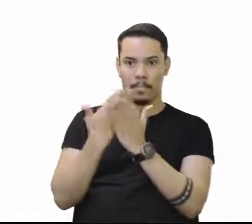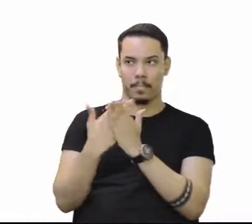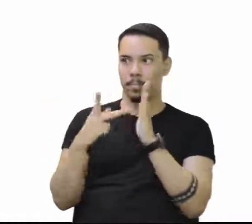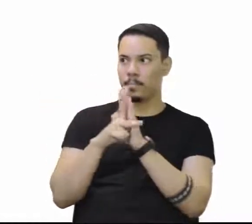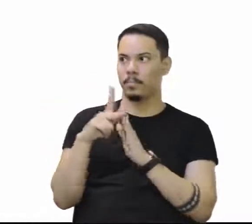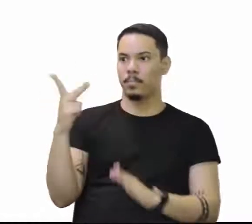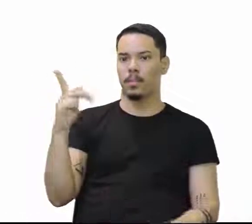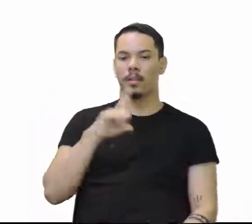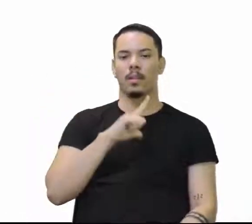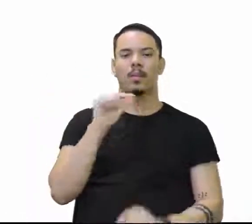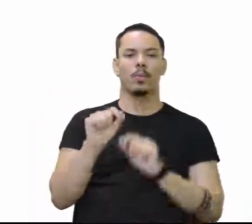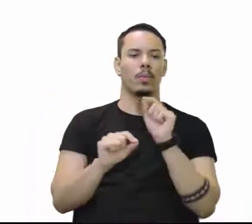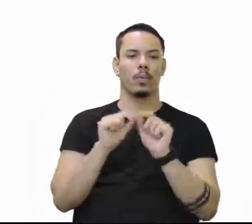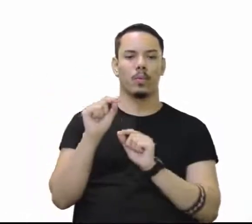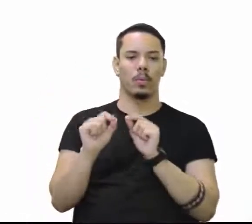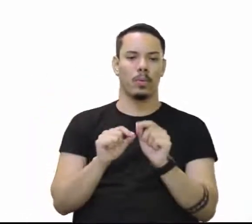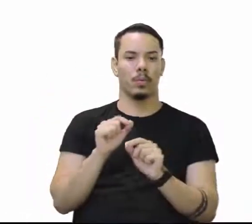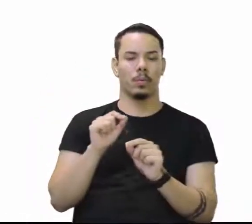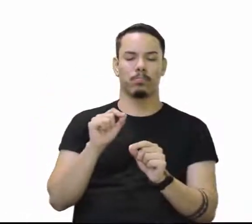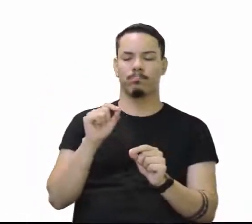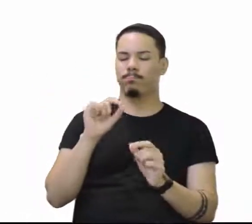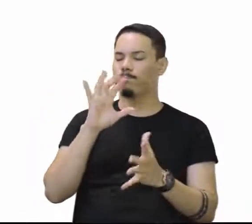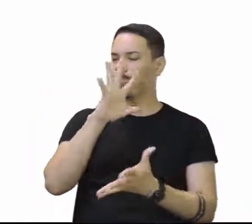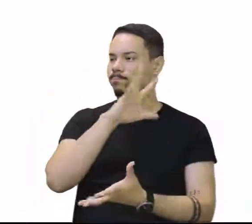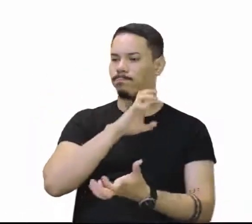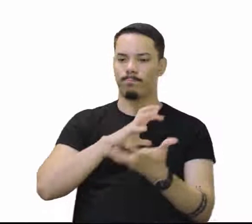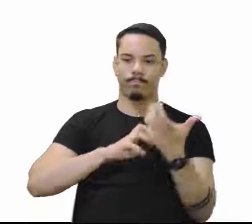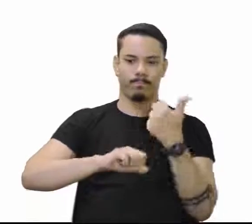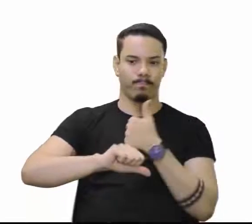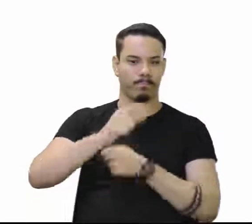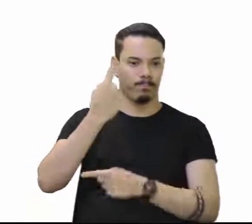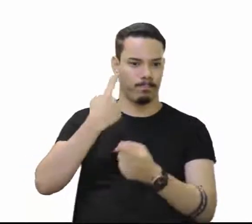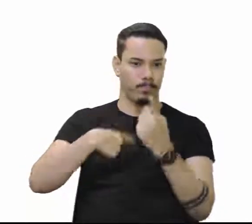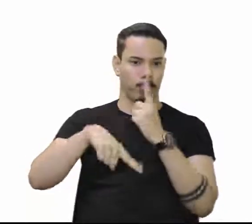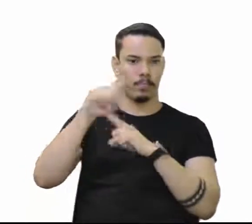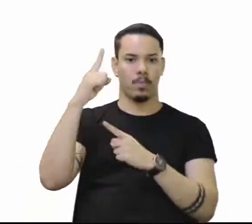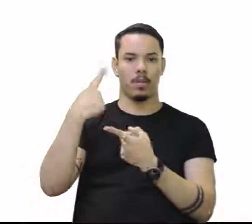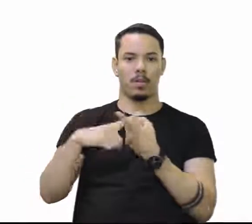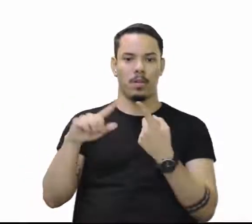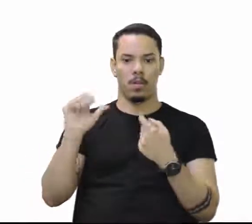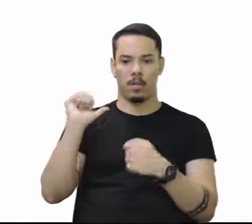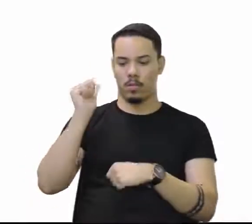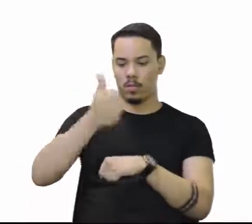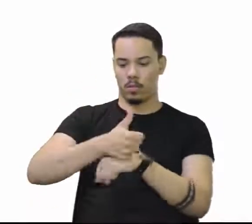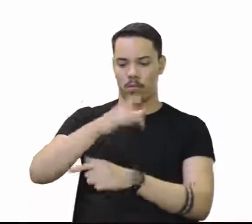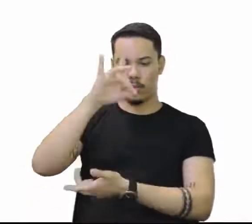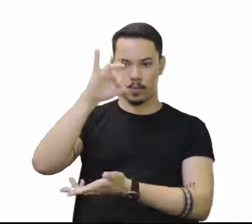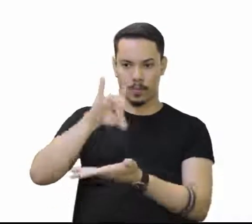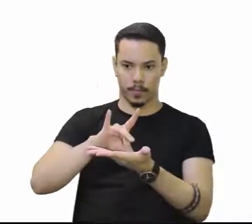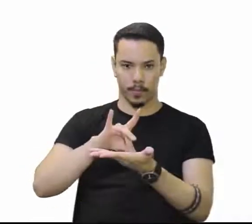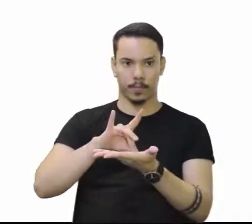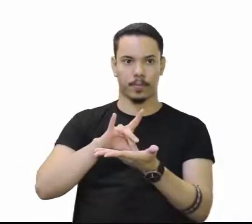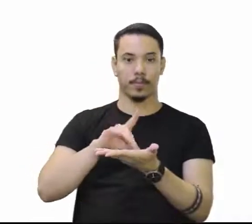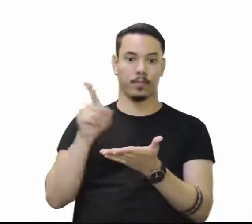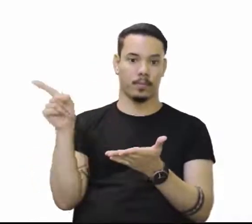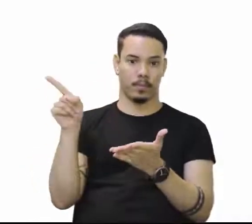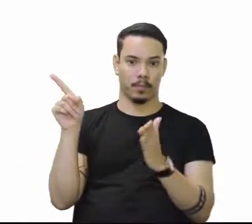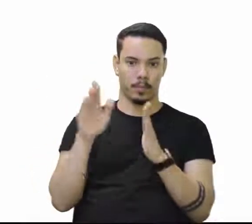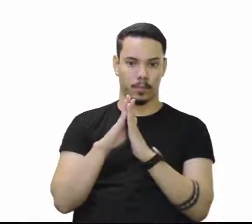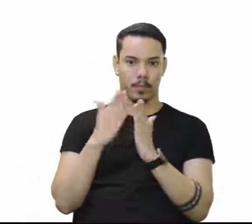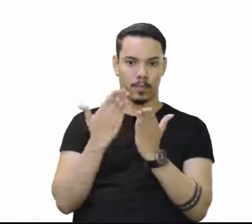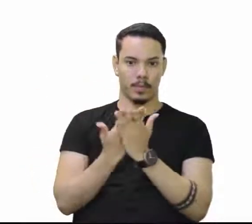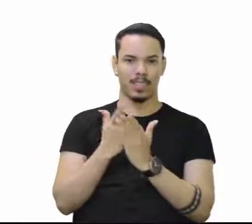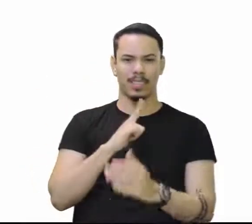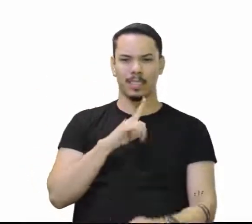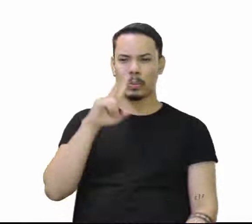aqui que vai ter a revolta. Chegando a aspirante oficial. Essa Escola de Realengo,